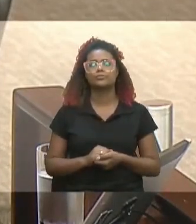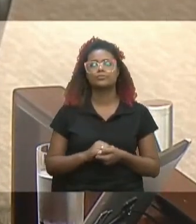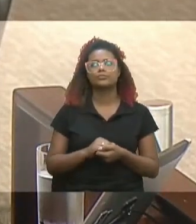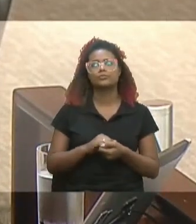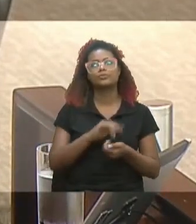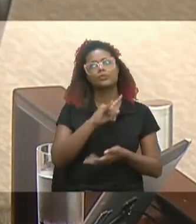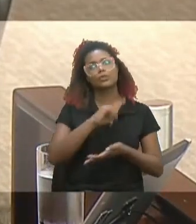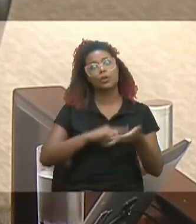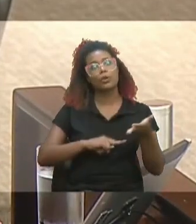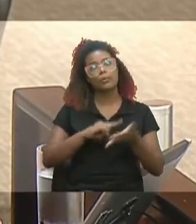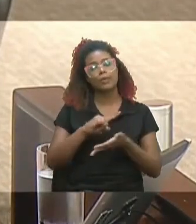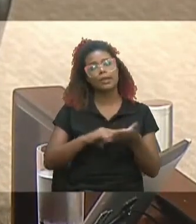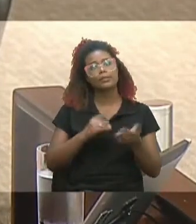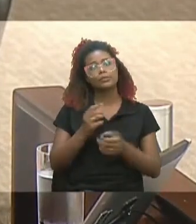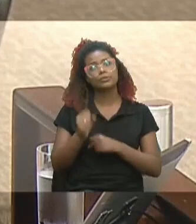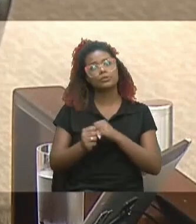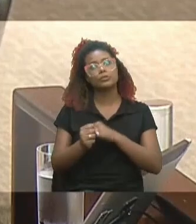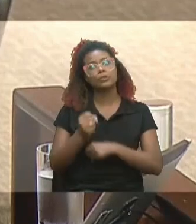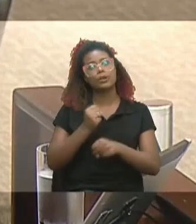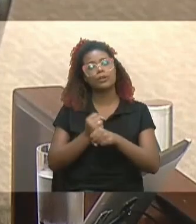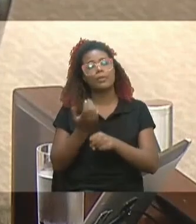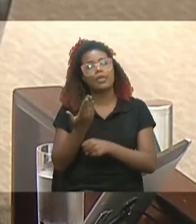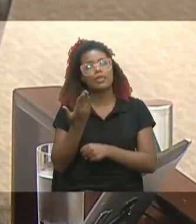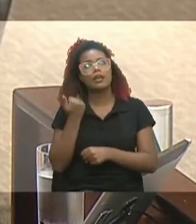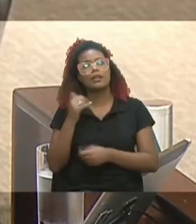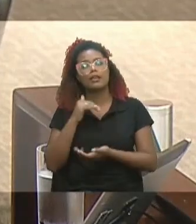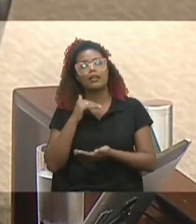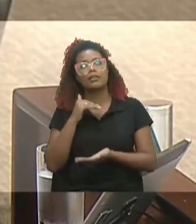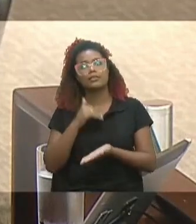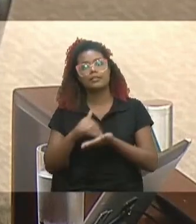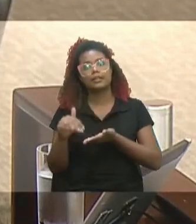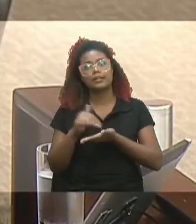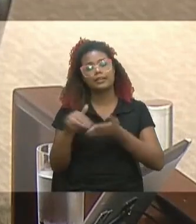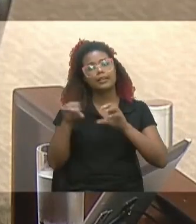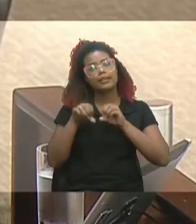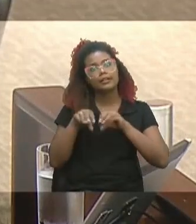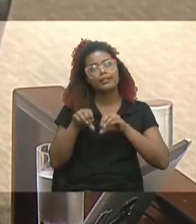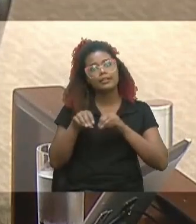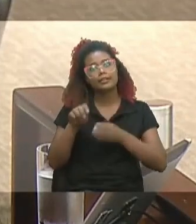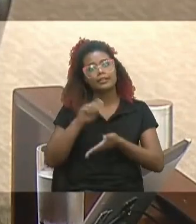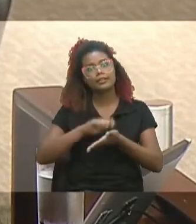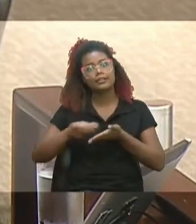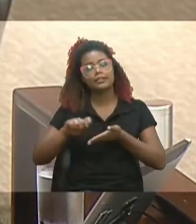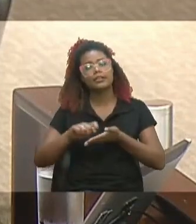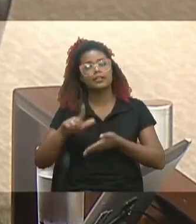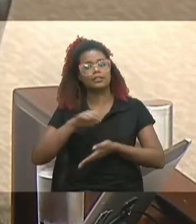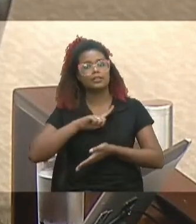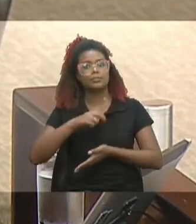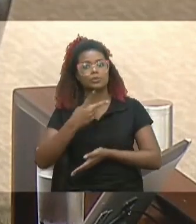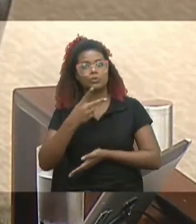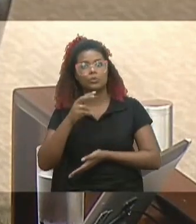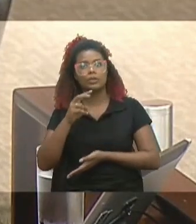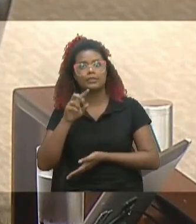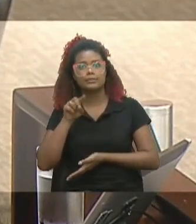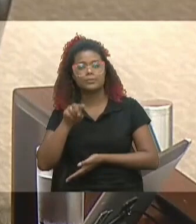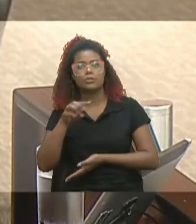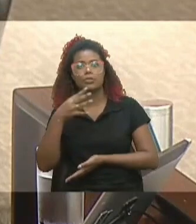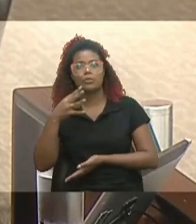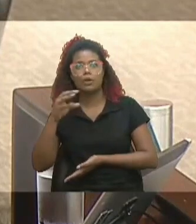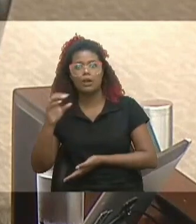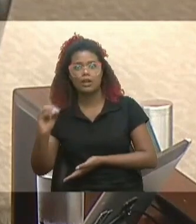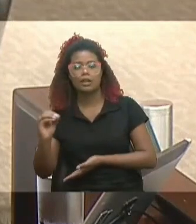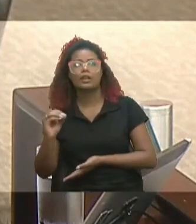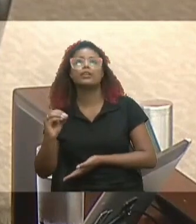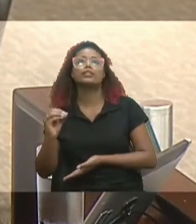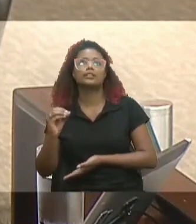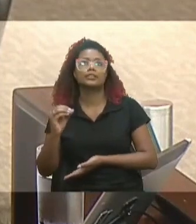passado a secretária de educação escrevia Nós temos duas mil e quarenta e escolas que